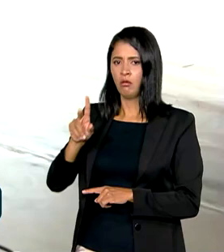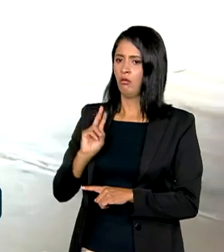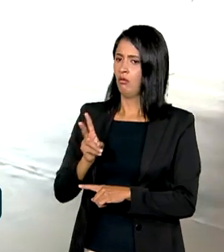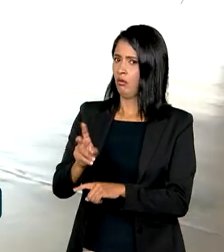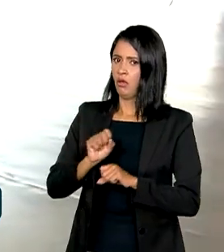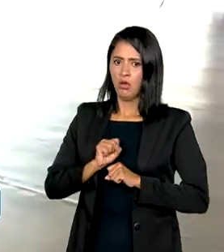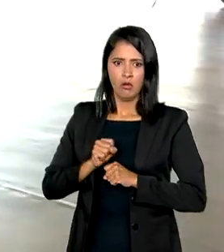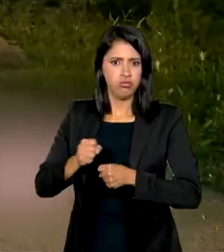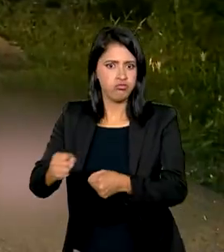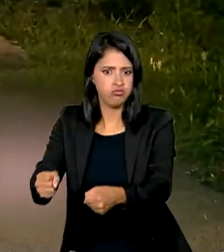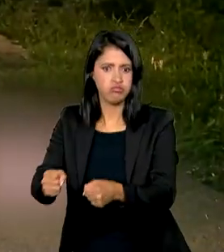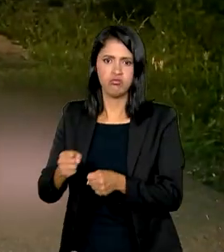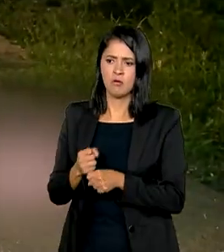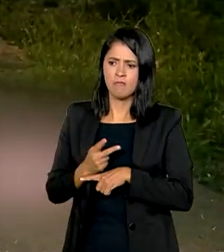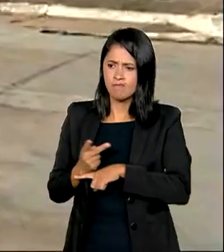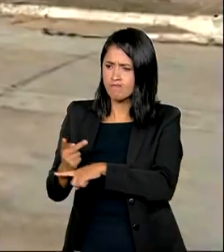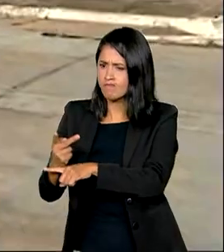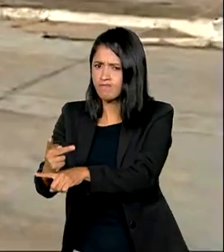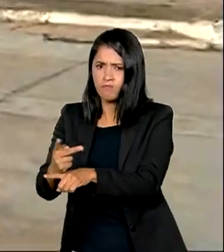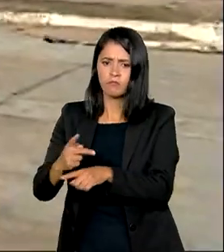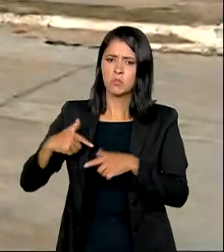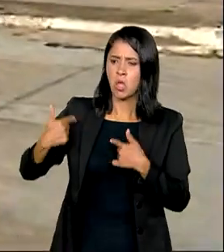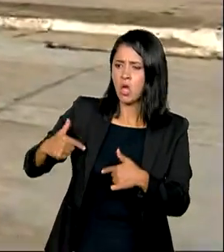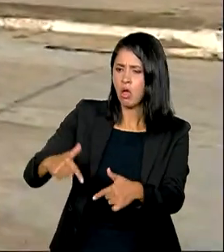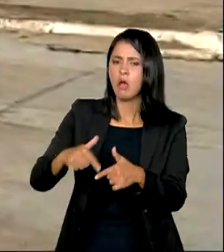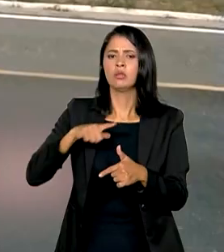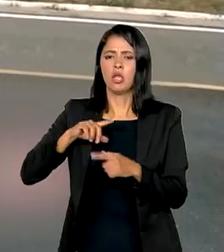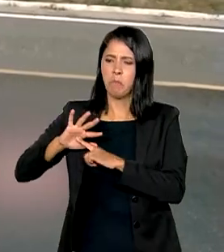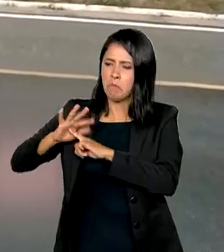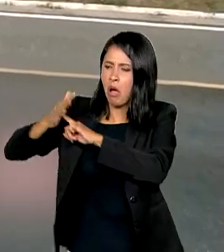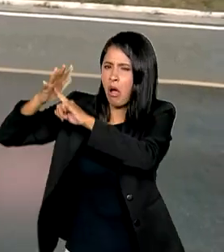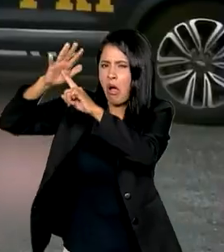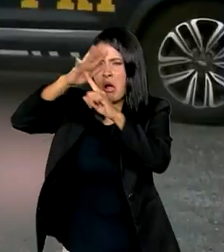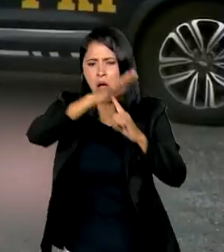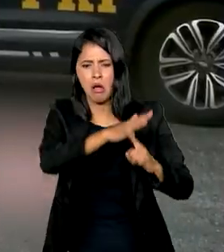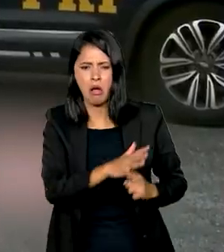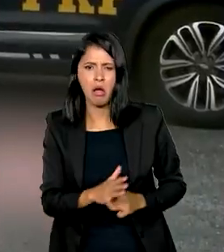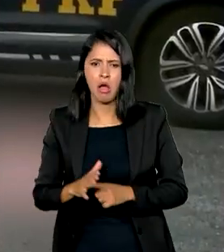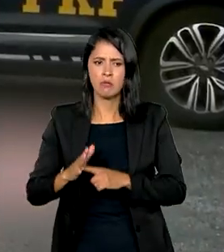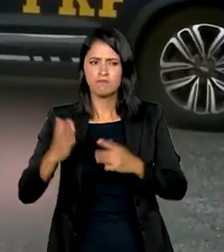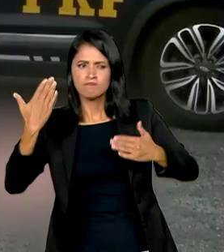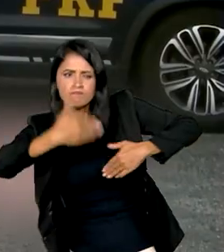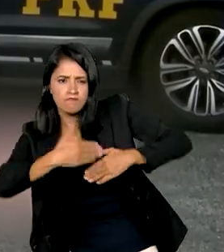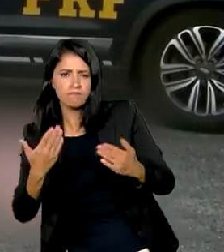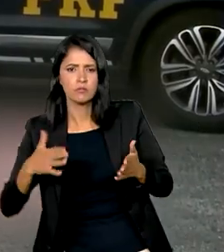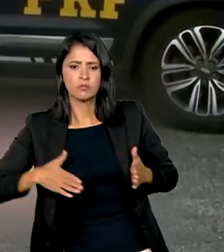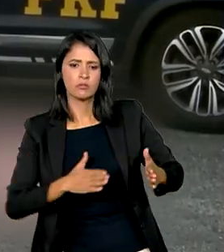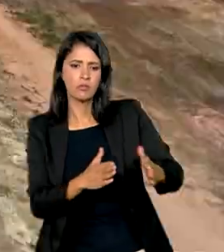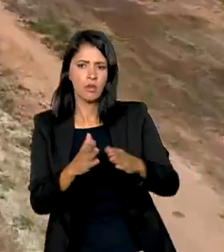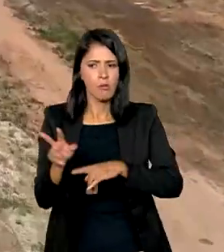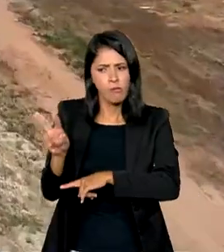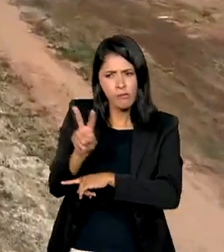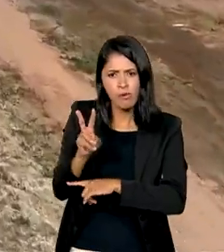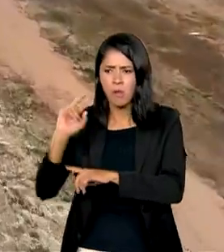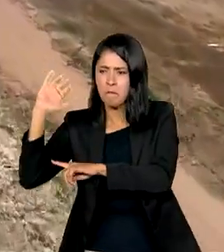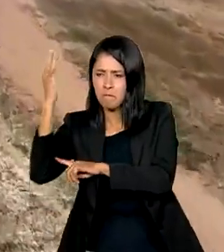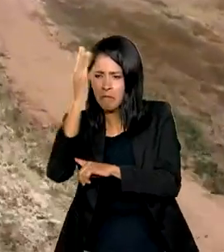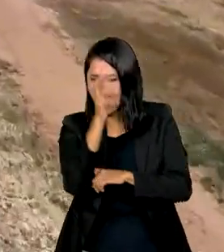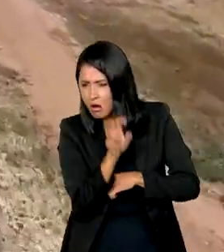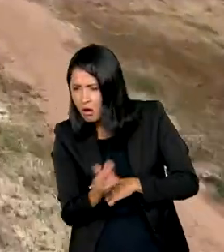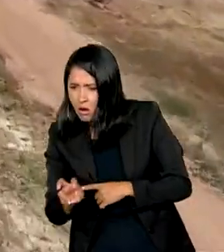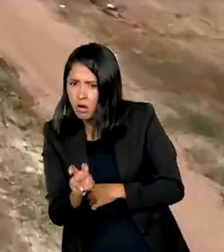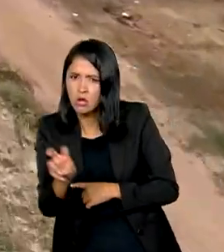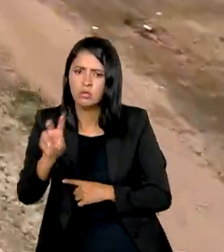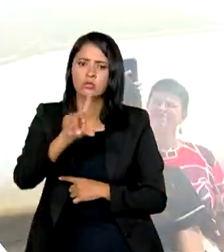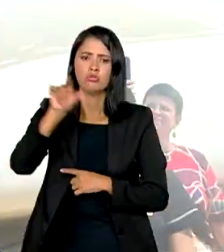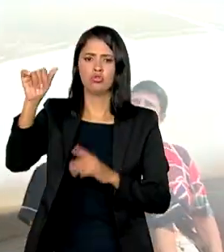intensa. A operação de recaptura conta com sobrevoos, barreiras em estradas e varreduras no meio do mato, dia